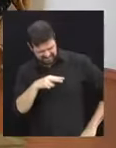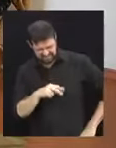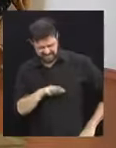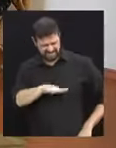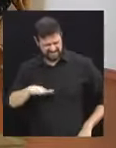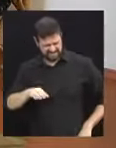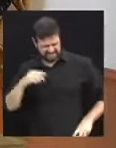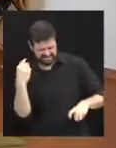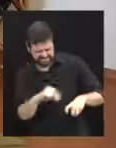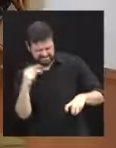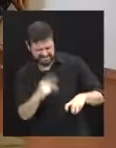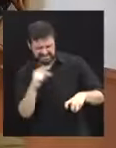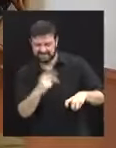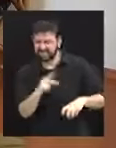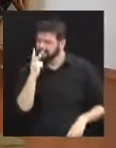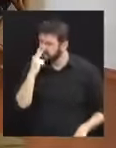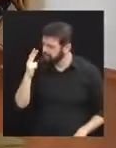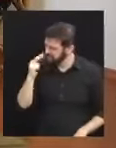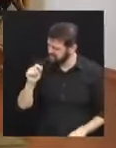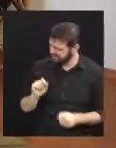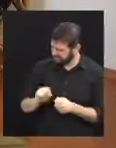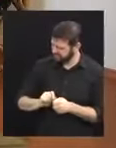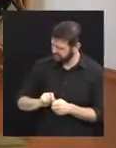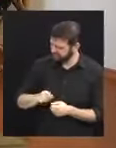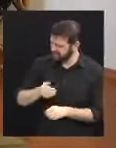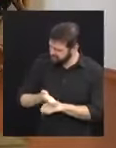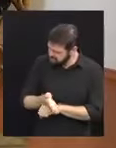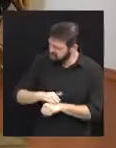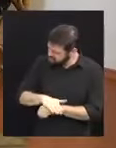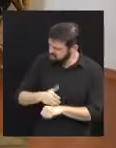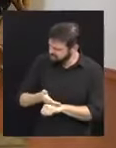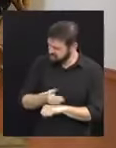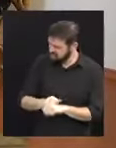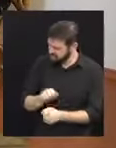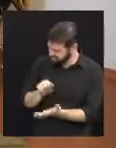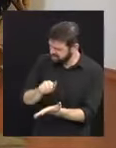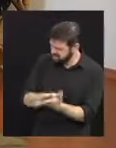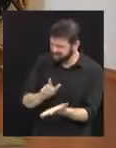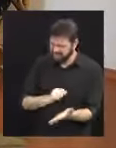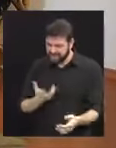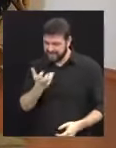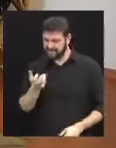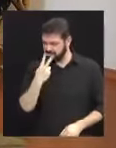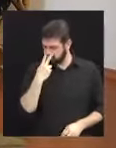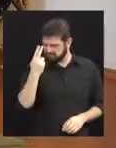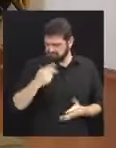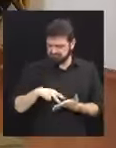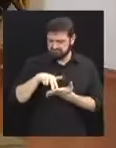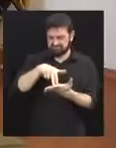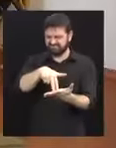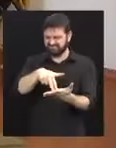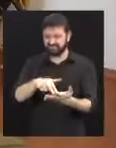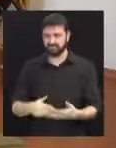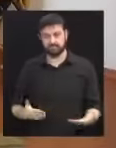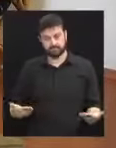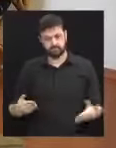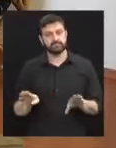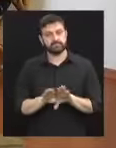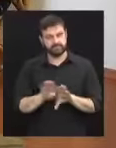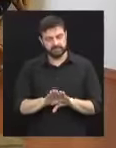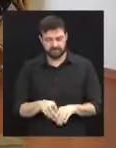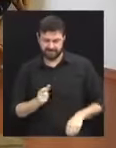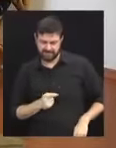que judiam dos bichos, parece que eles fazem de propósito para aparecerem. Sim. Também isso é prejudicial, não é? Existem casos até de